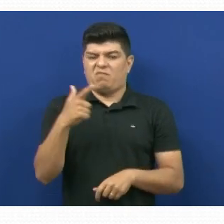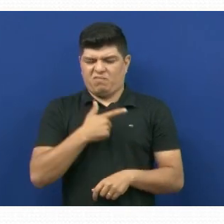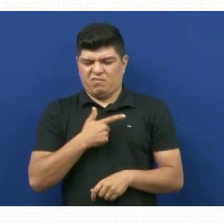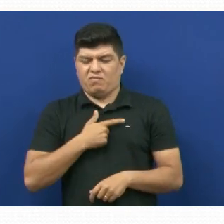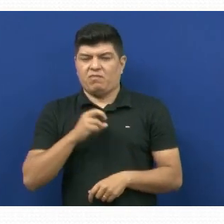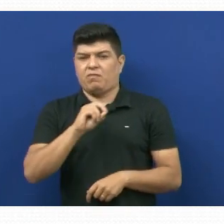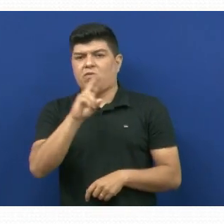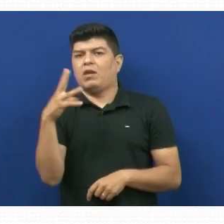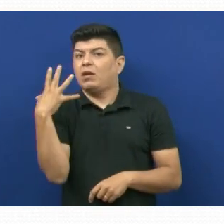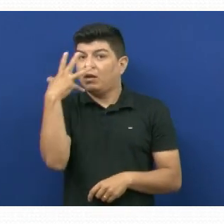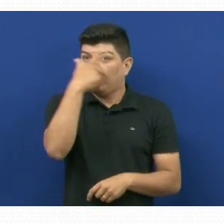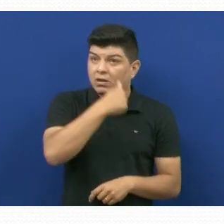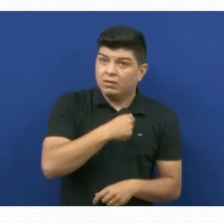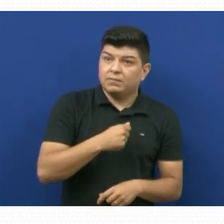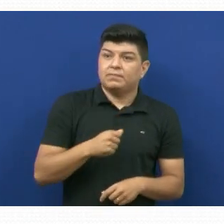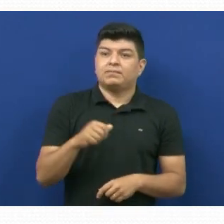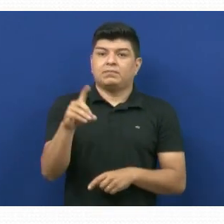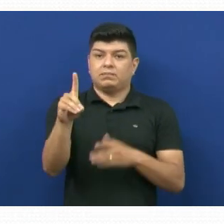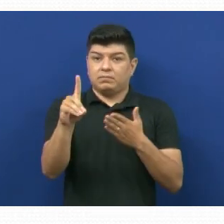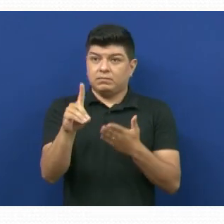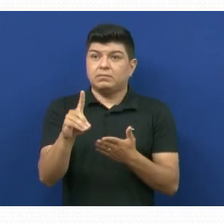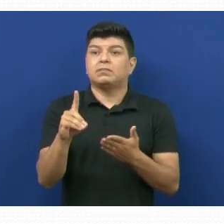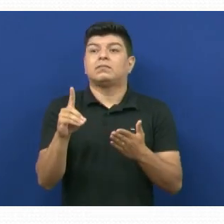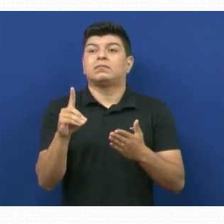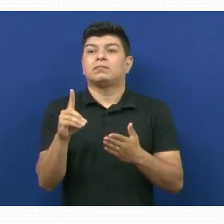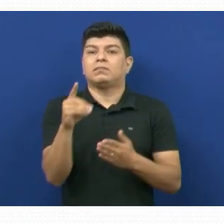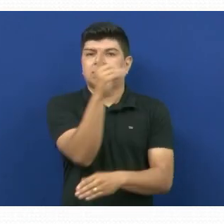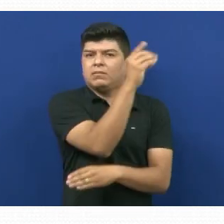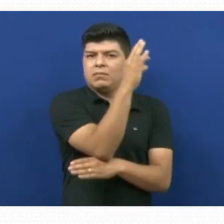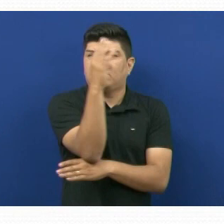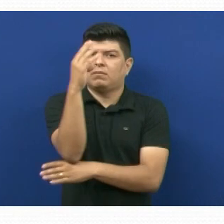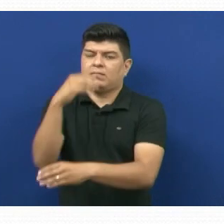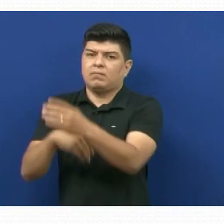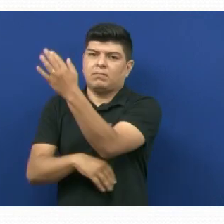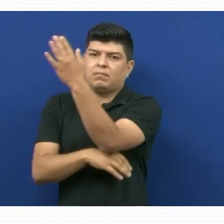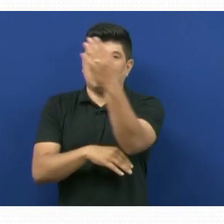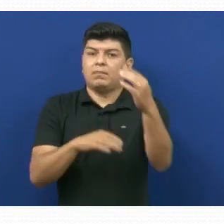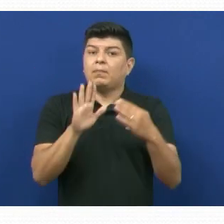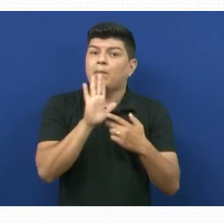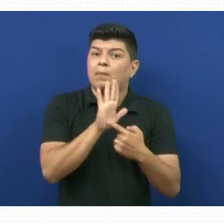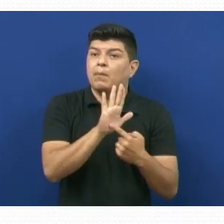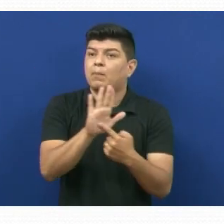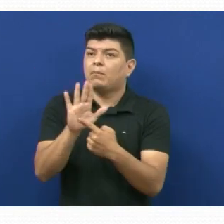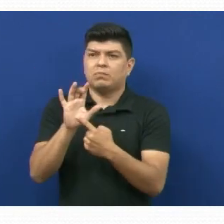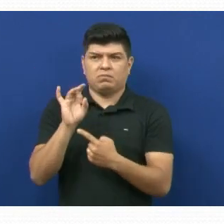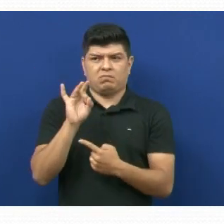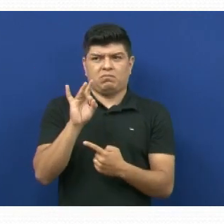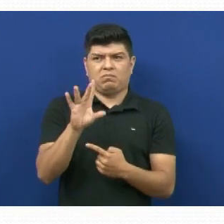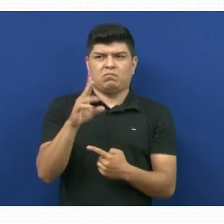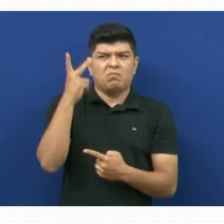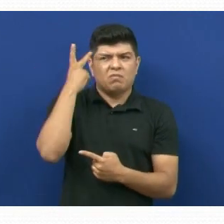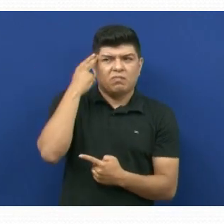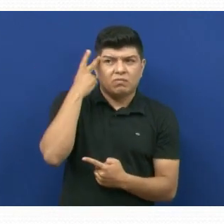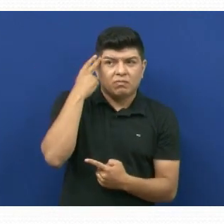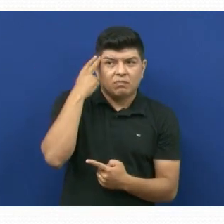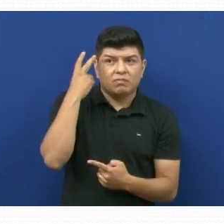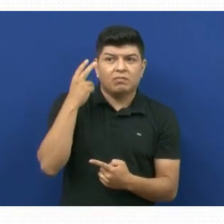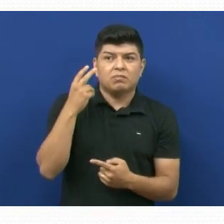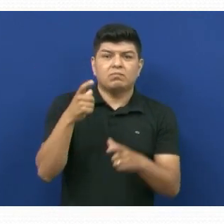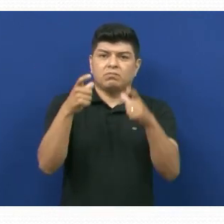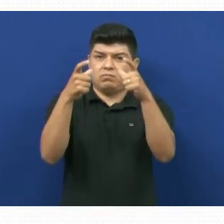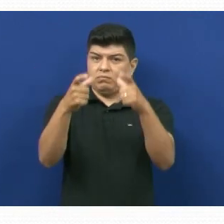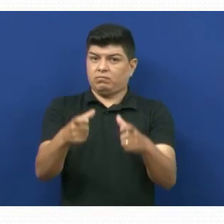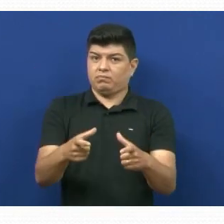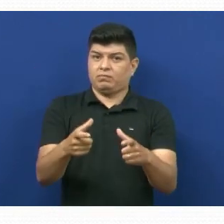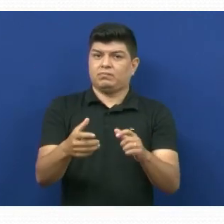ou bonitas. E a alternativa D, as paisagens representam apenas elementos naturais de um